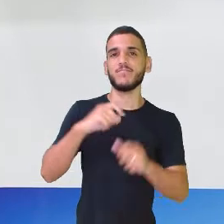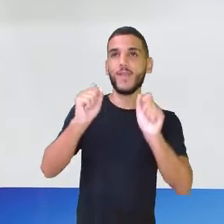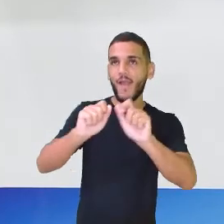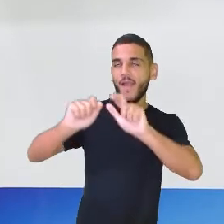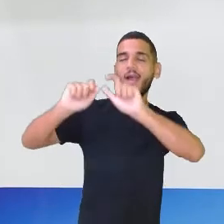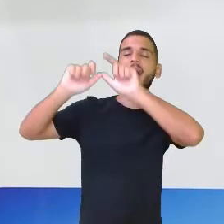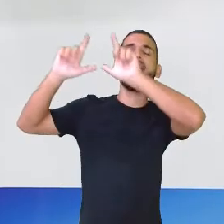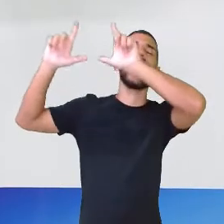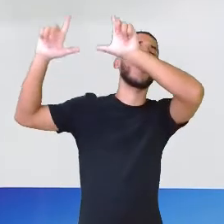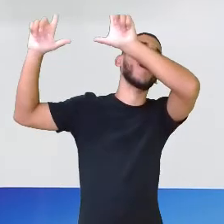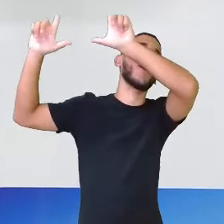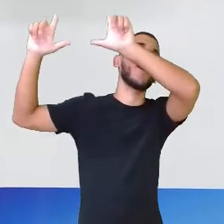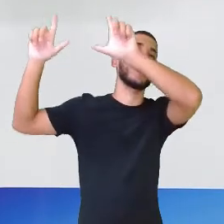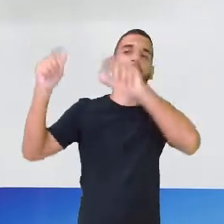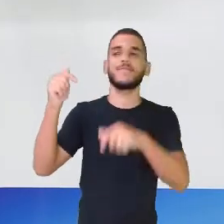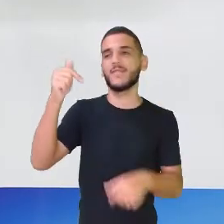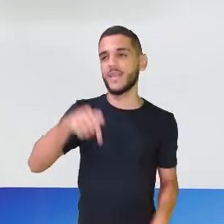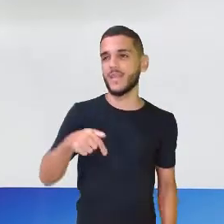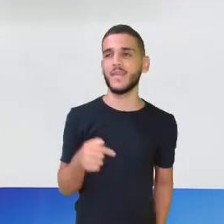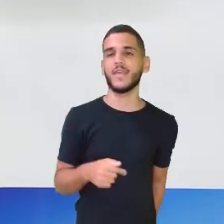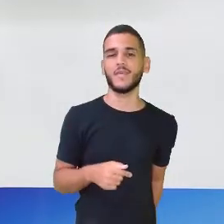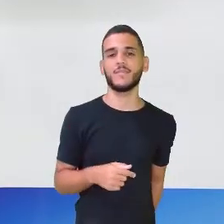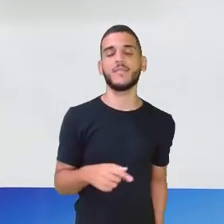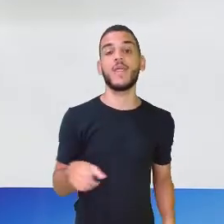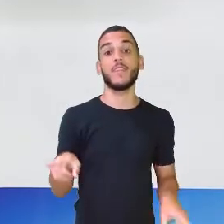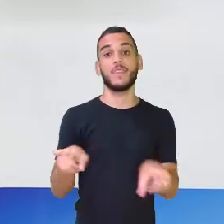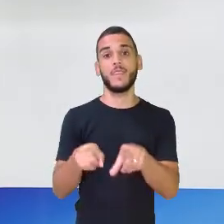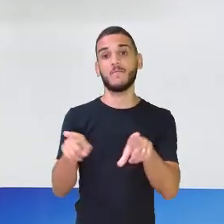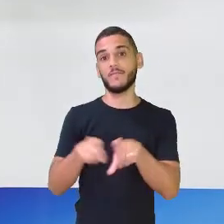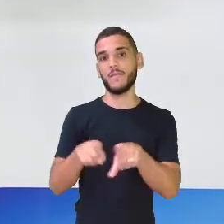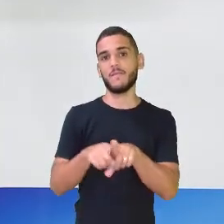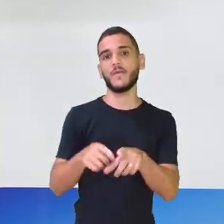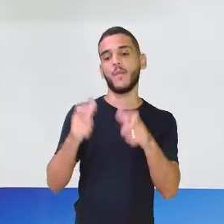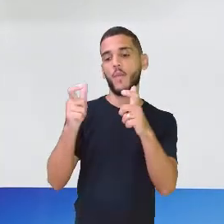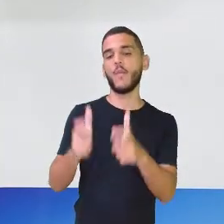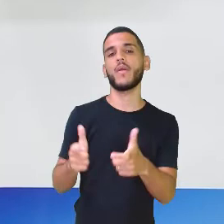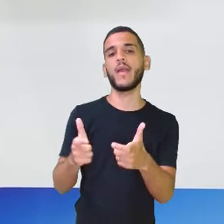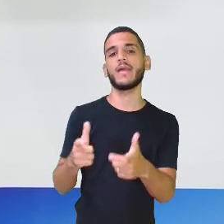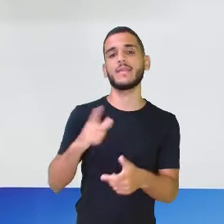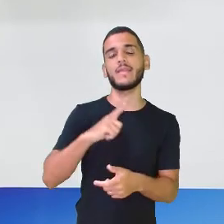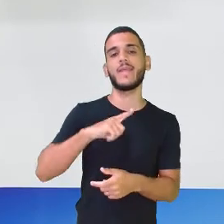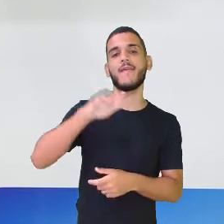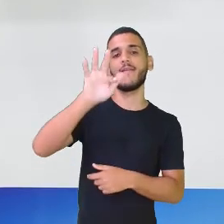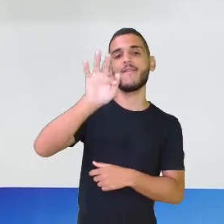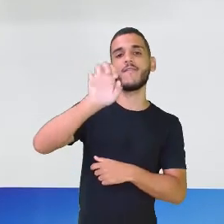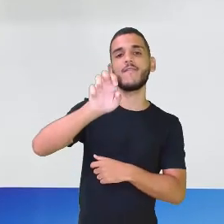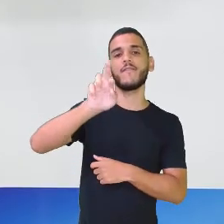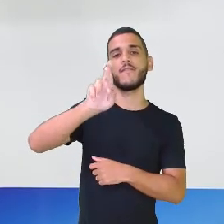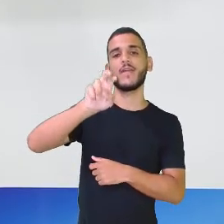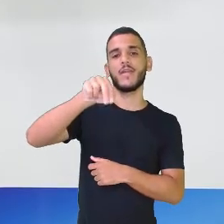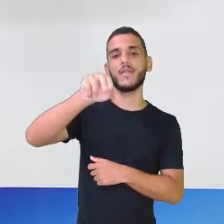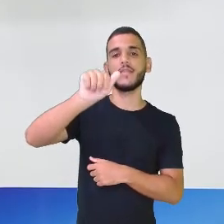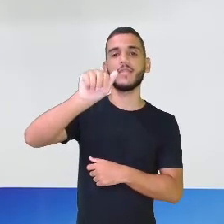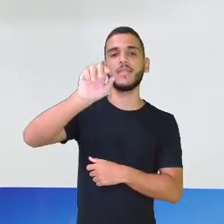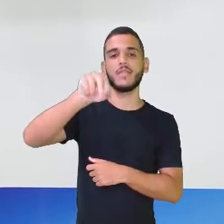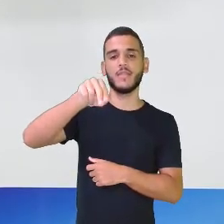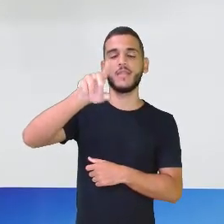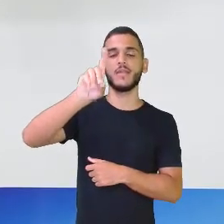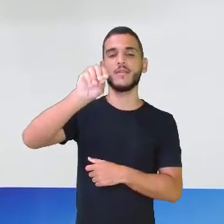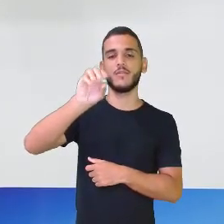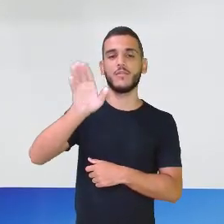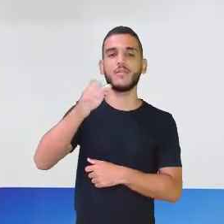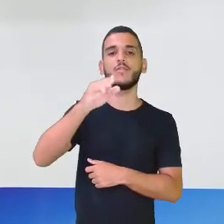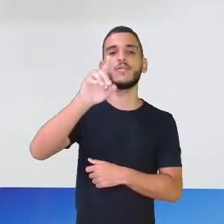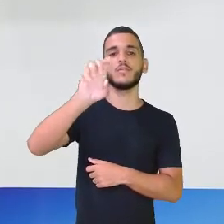paisagem geográfica, que é da nosso arquipélago, Fernando de Noronha. Que para mim não tem lugar mais bonito do mundo